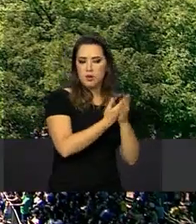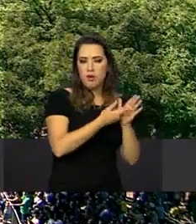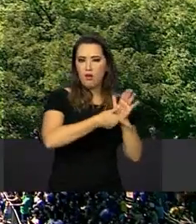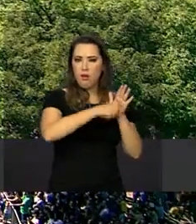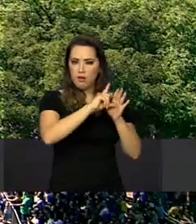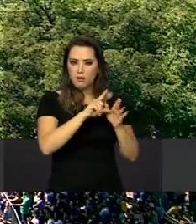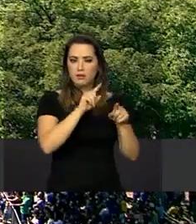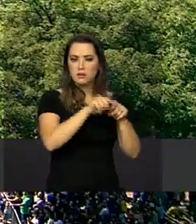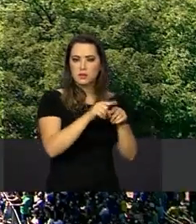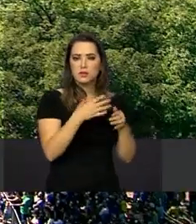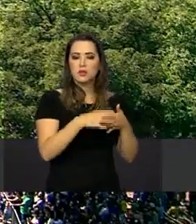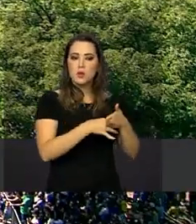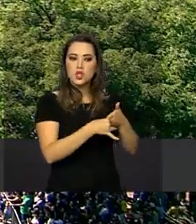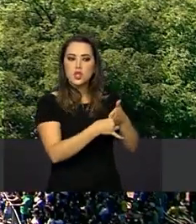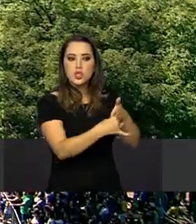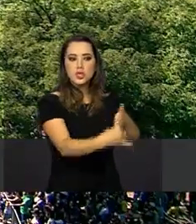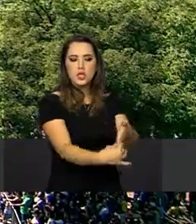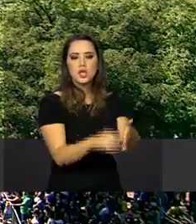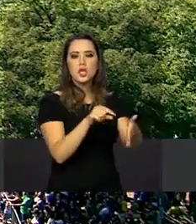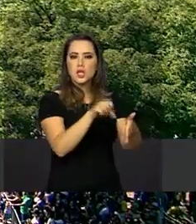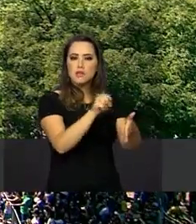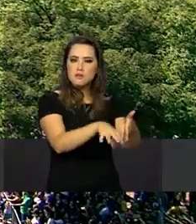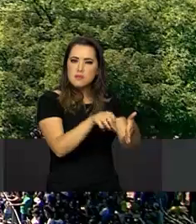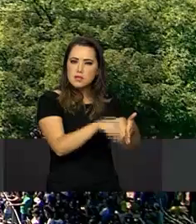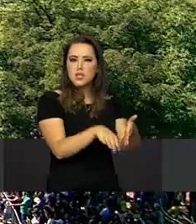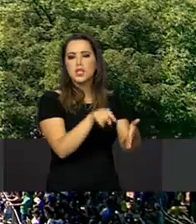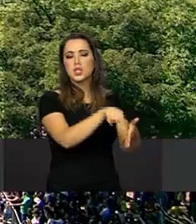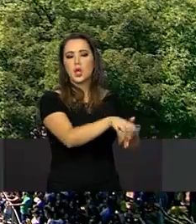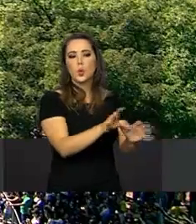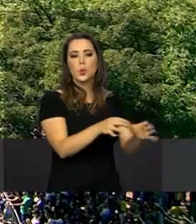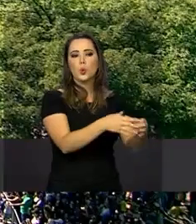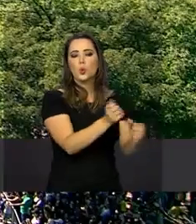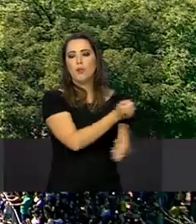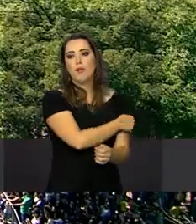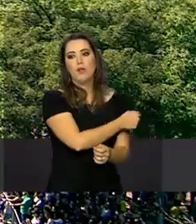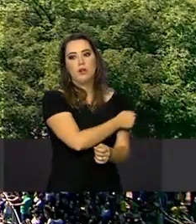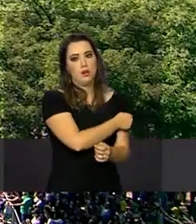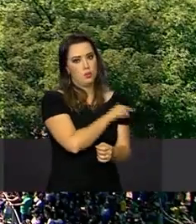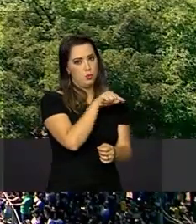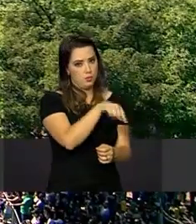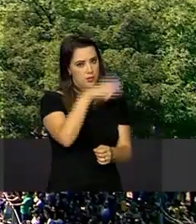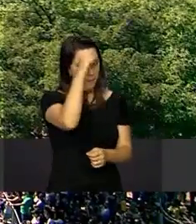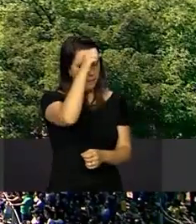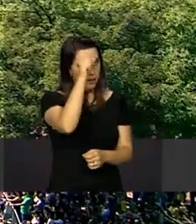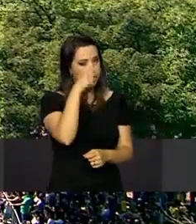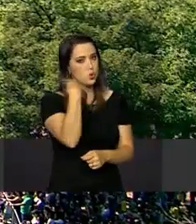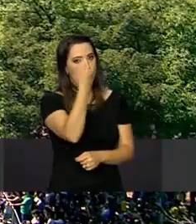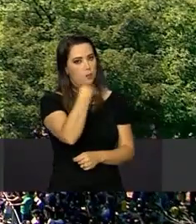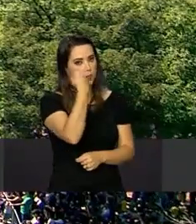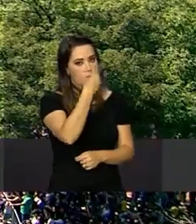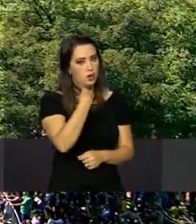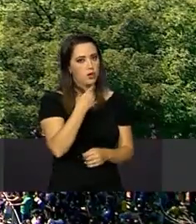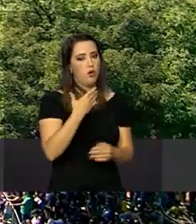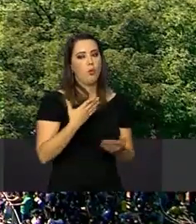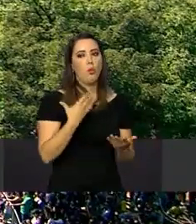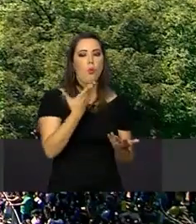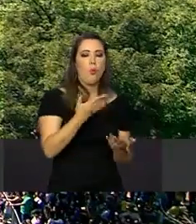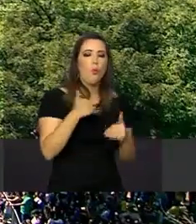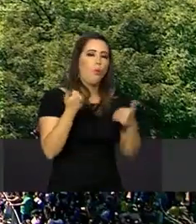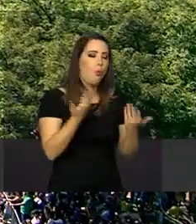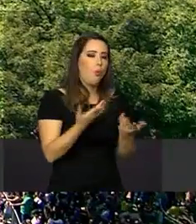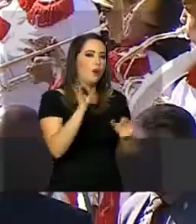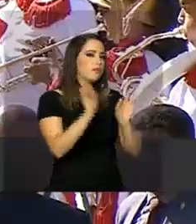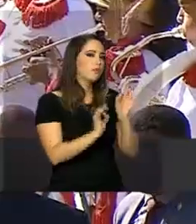gente conduz o treinamento deles, né? Dando essa noção para eles de horário, a noção de sequência,